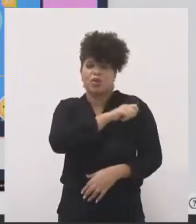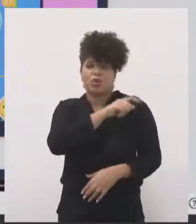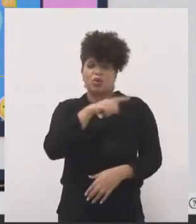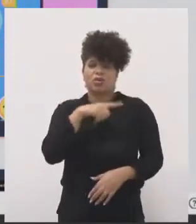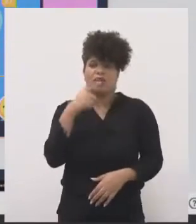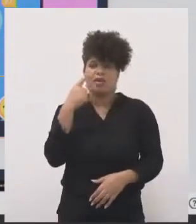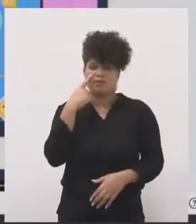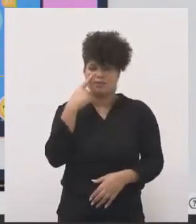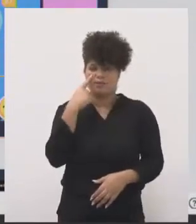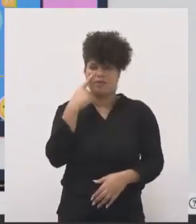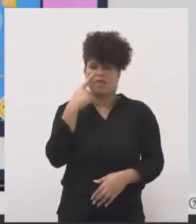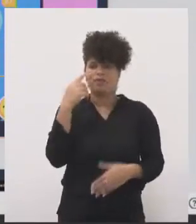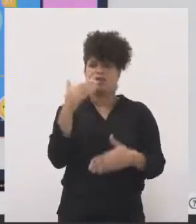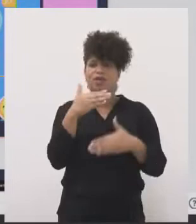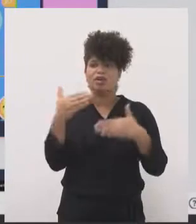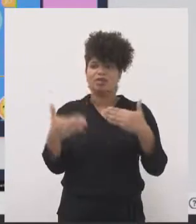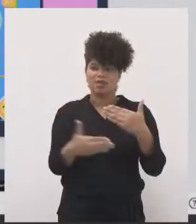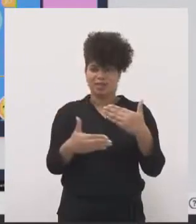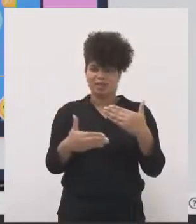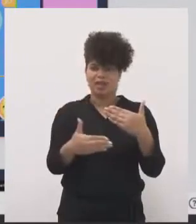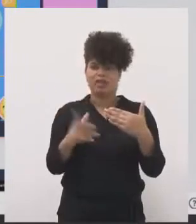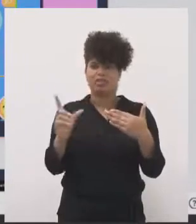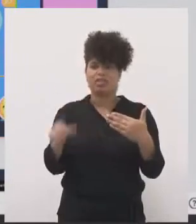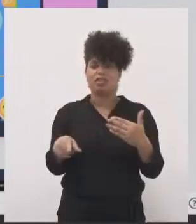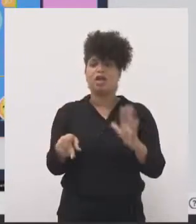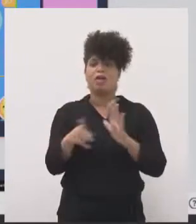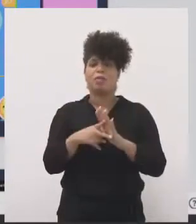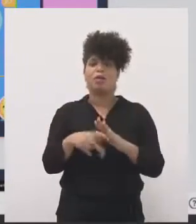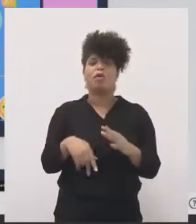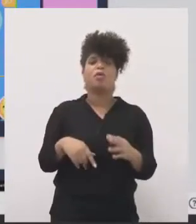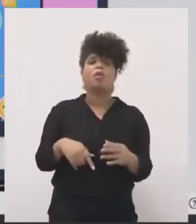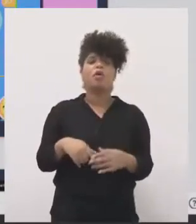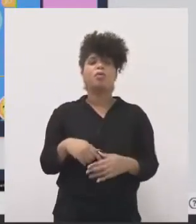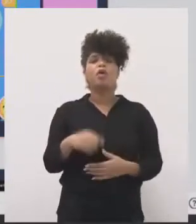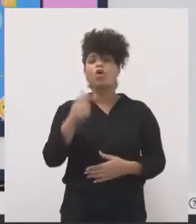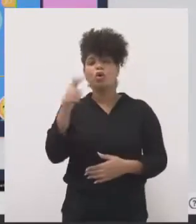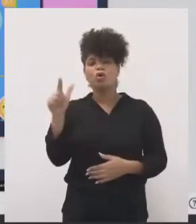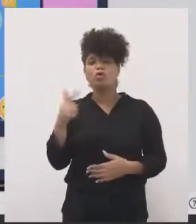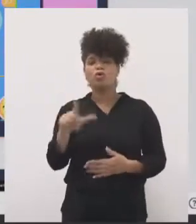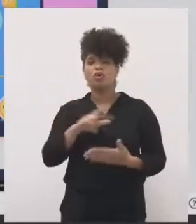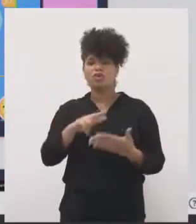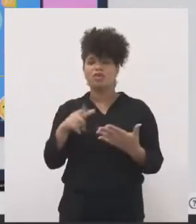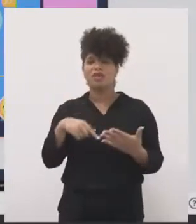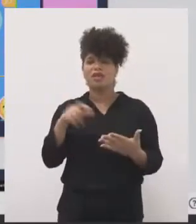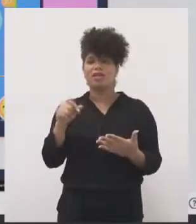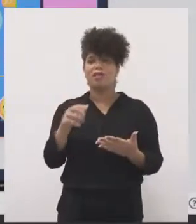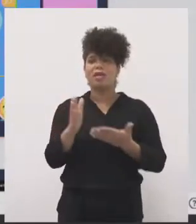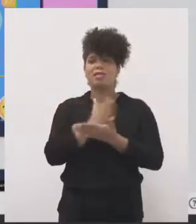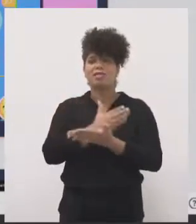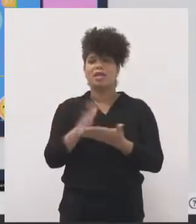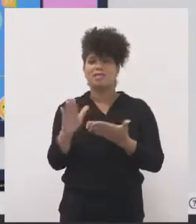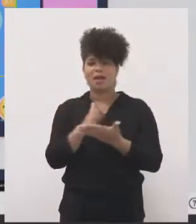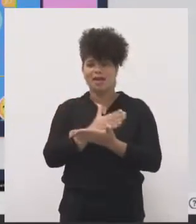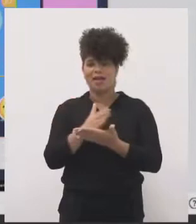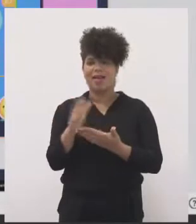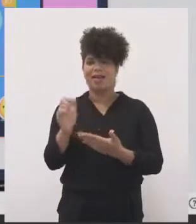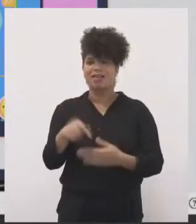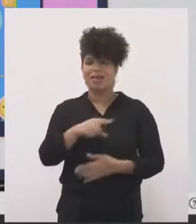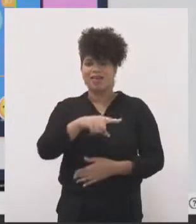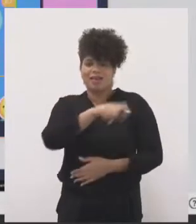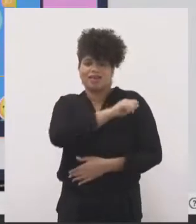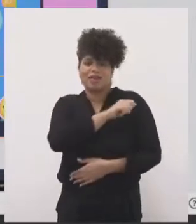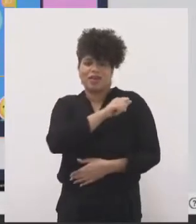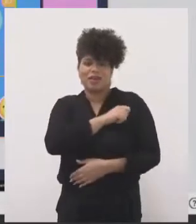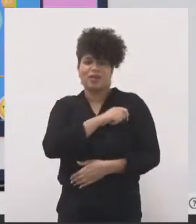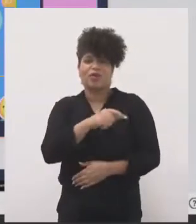que vocês falem sobre esse tópico, o segundo sobre aquele outro, e dividir a turma e capacitar os alunos